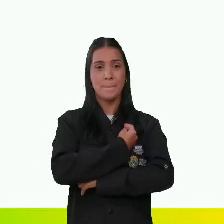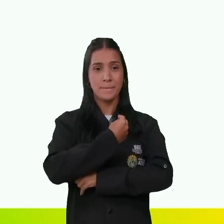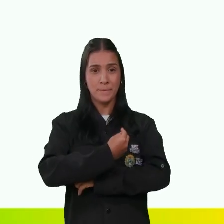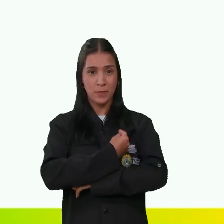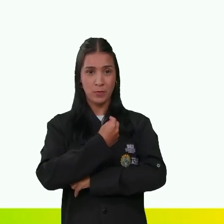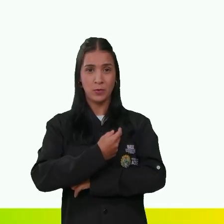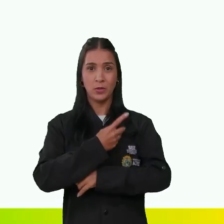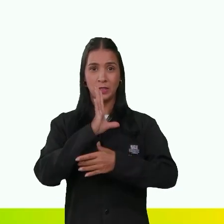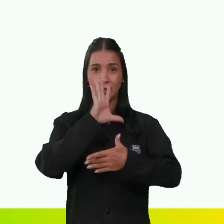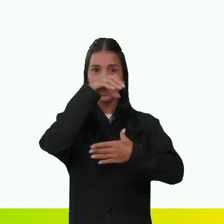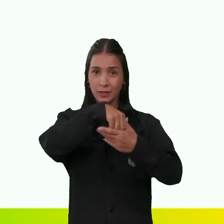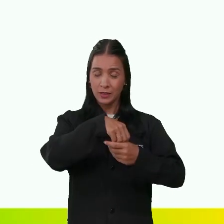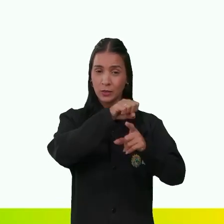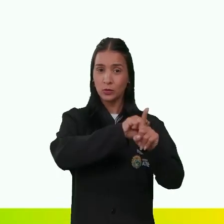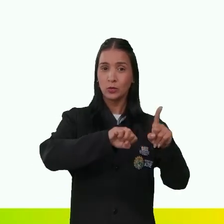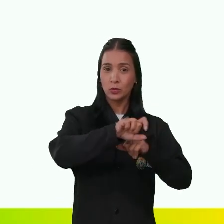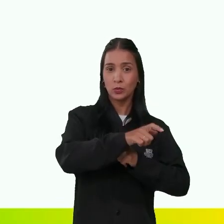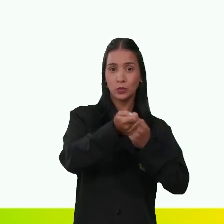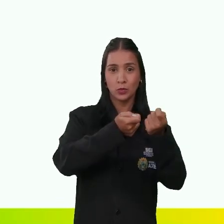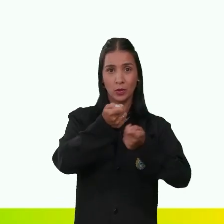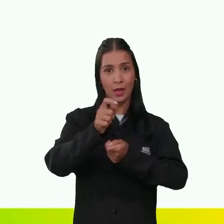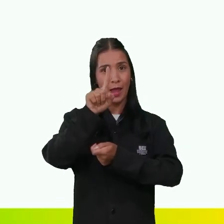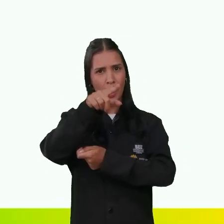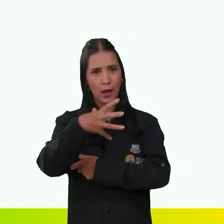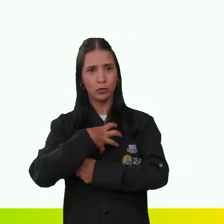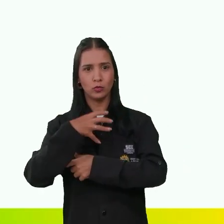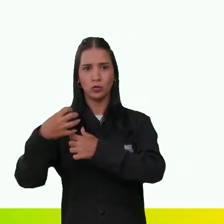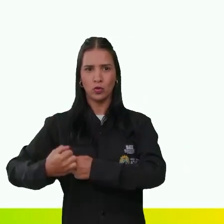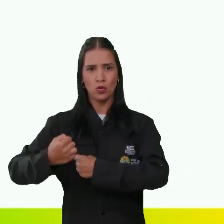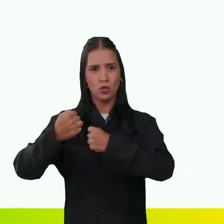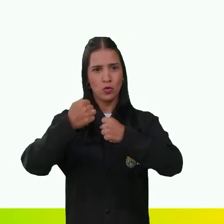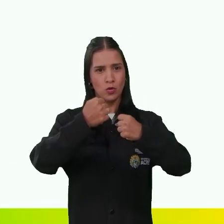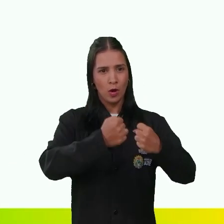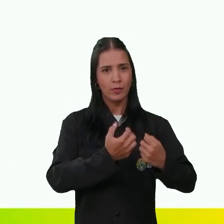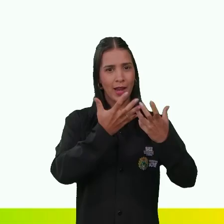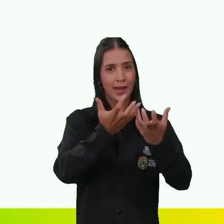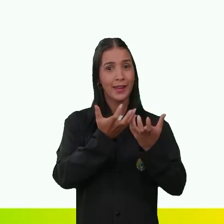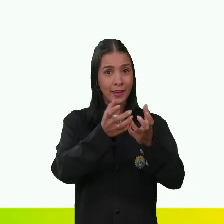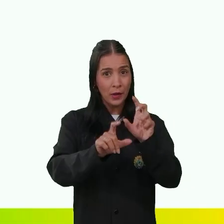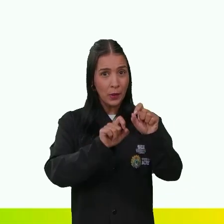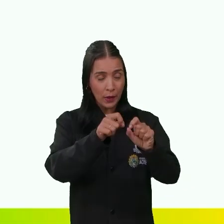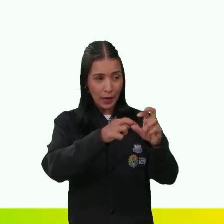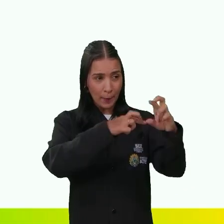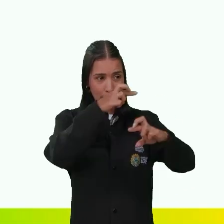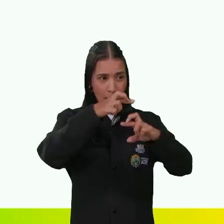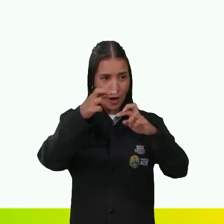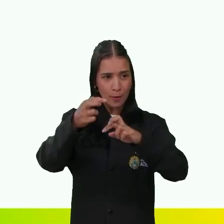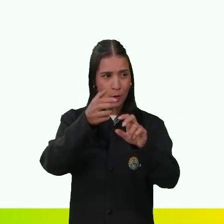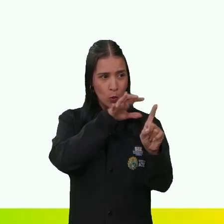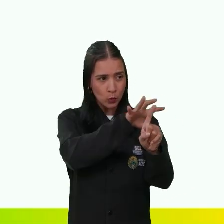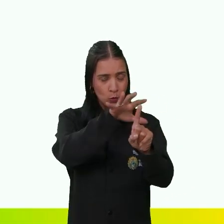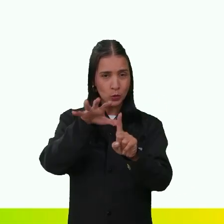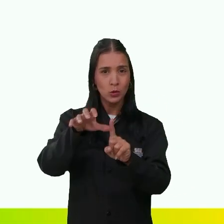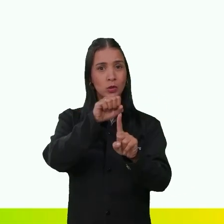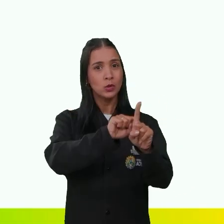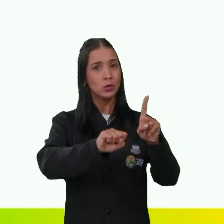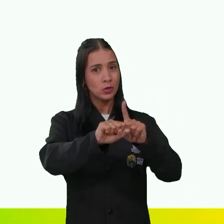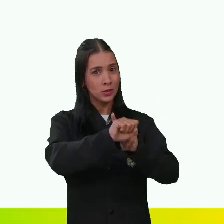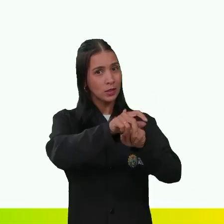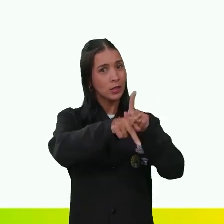poder que se exerce sobre a vida, buscando gerenciar a população e seus comportamentos